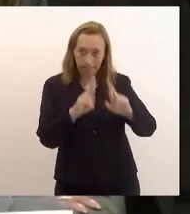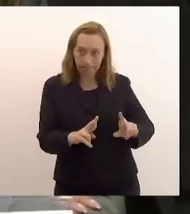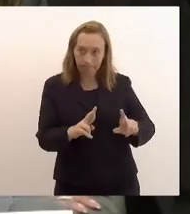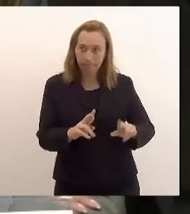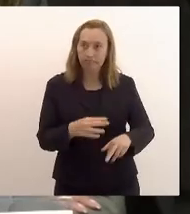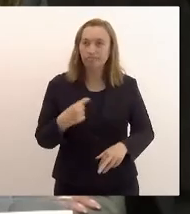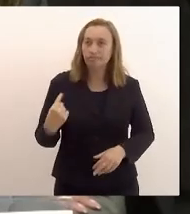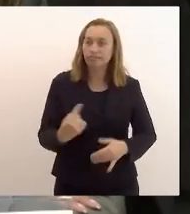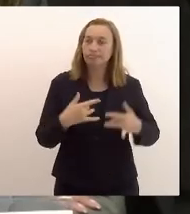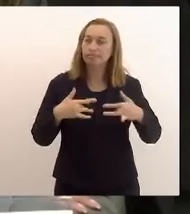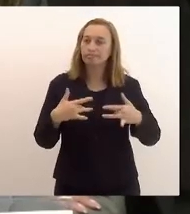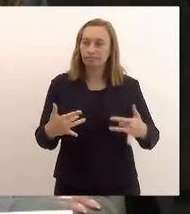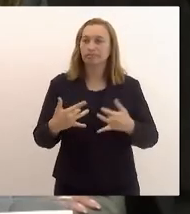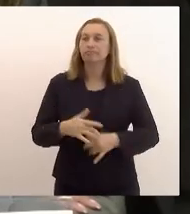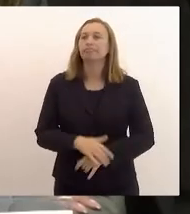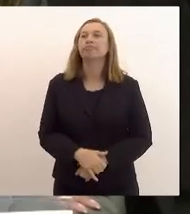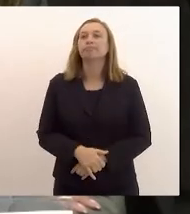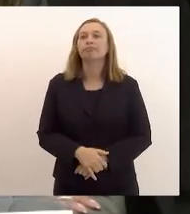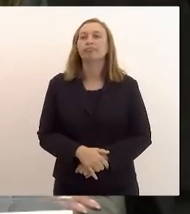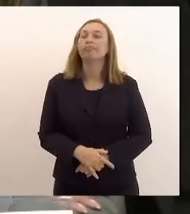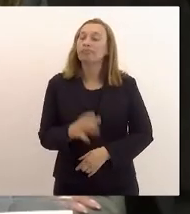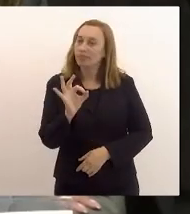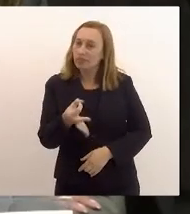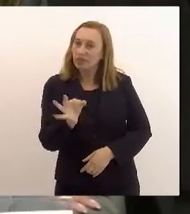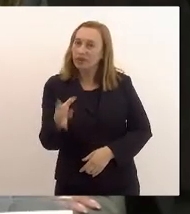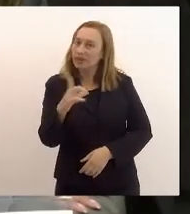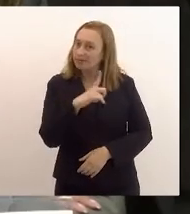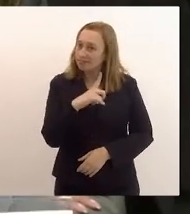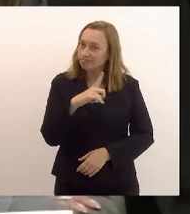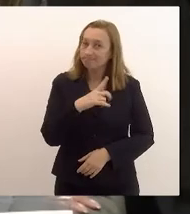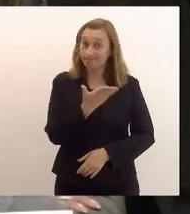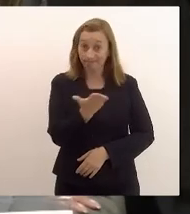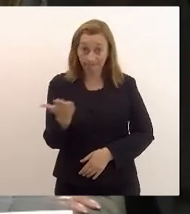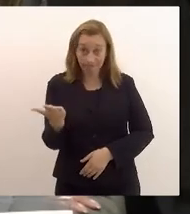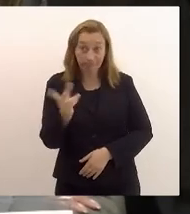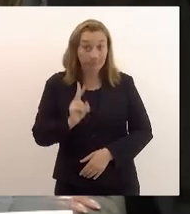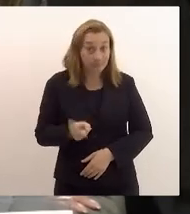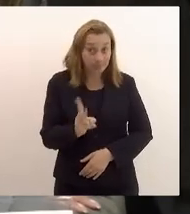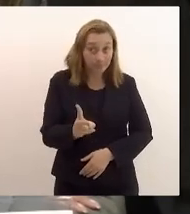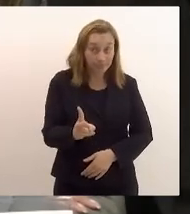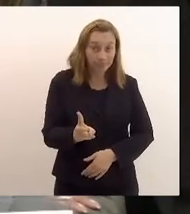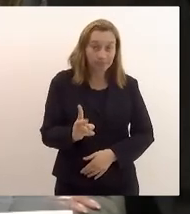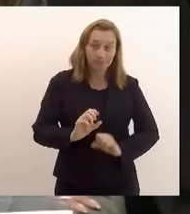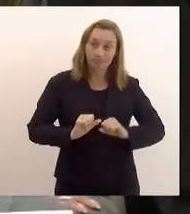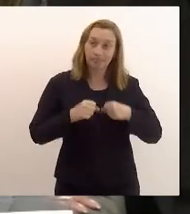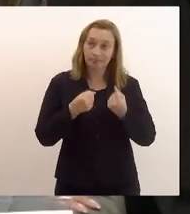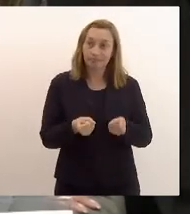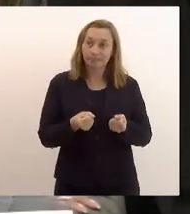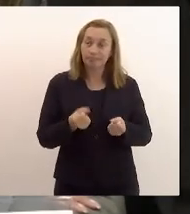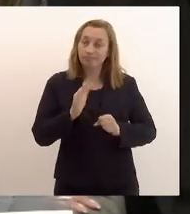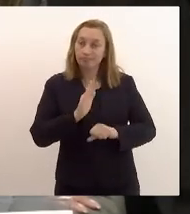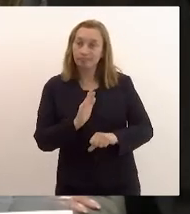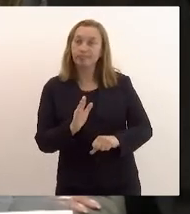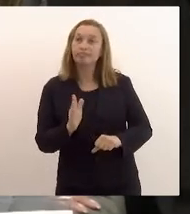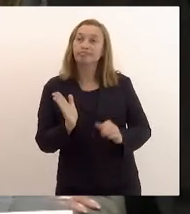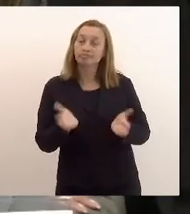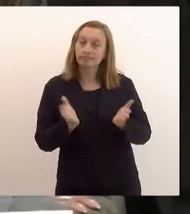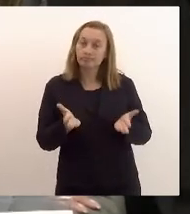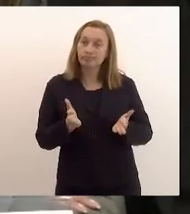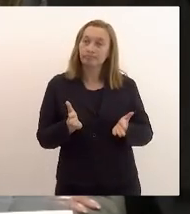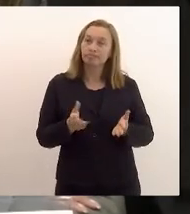a nossa solidariedade e eu tenho certeza que vocês sempre se empenham e agora mais ainda